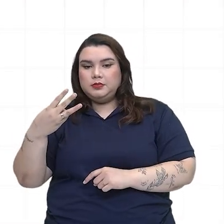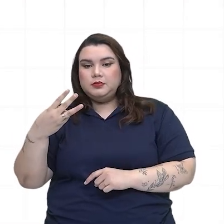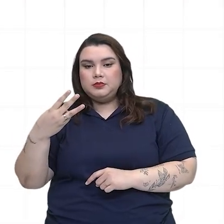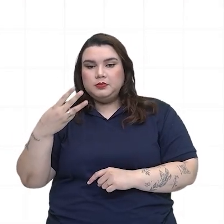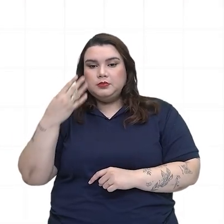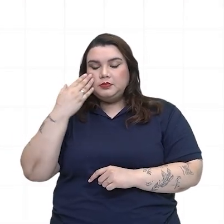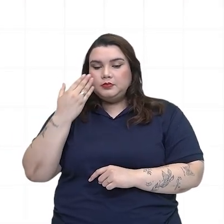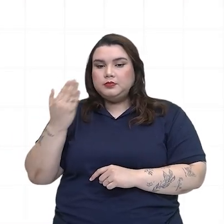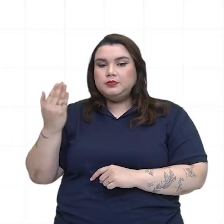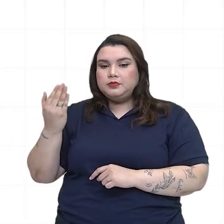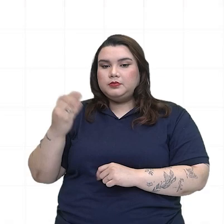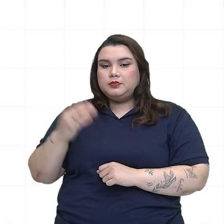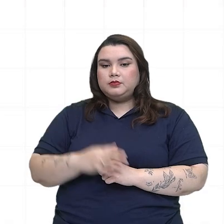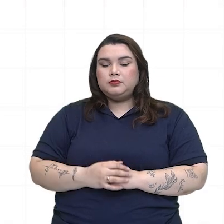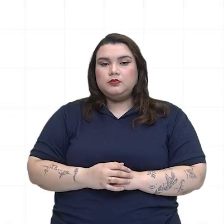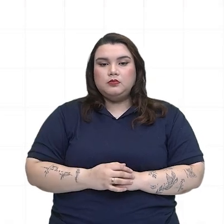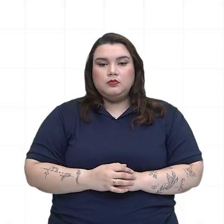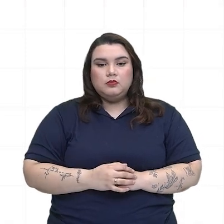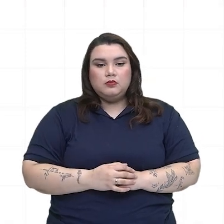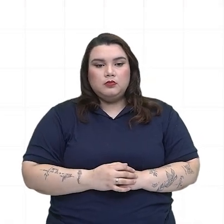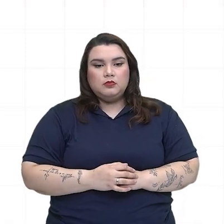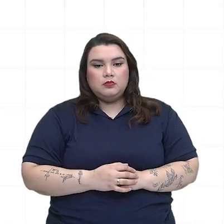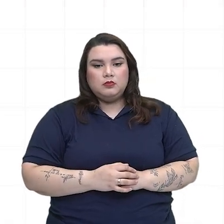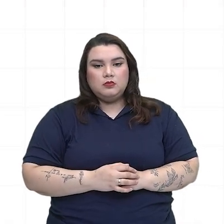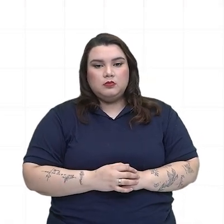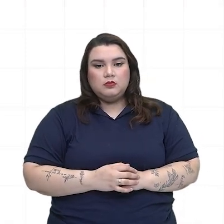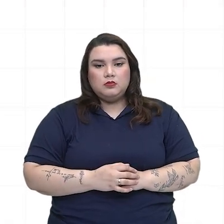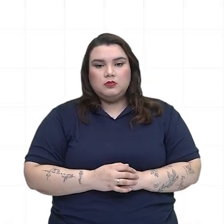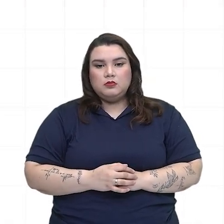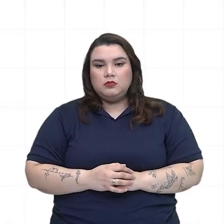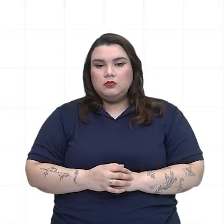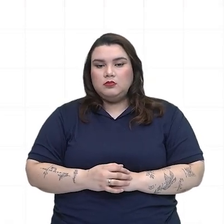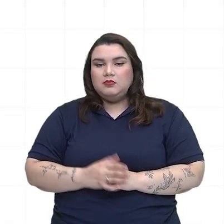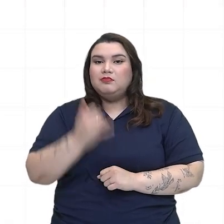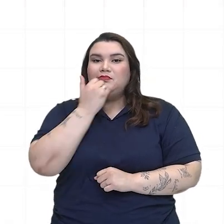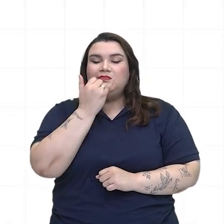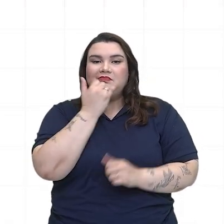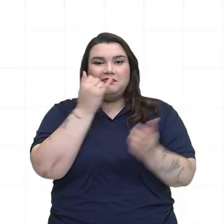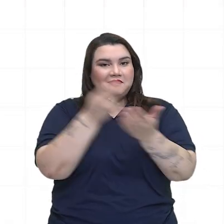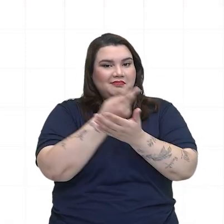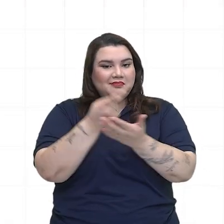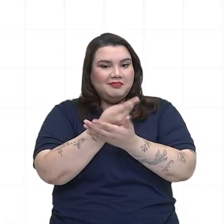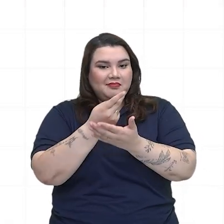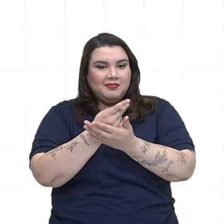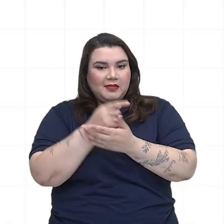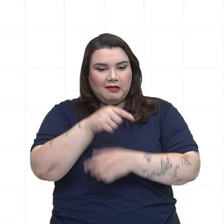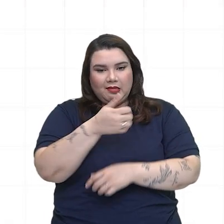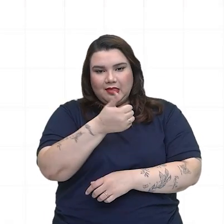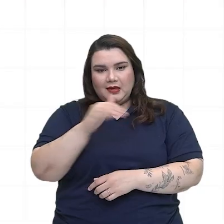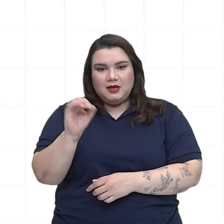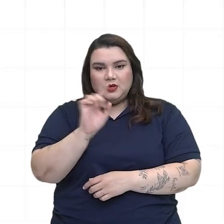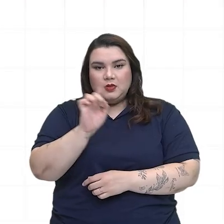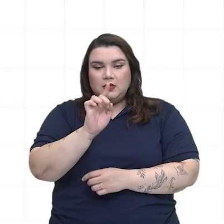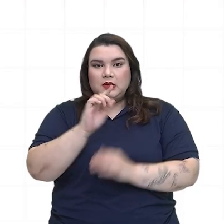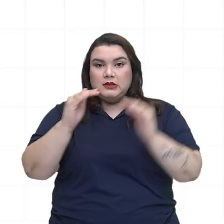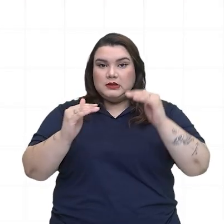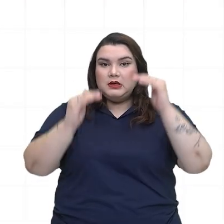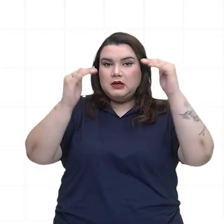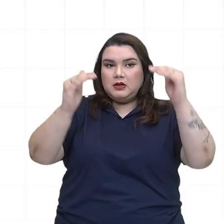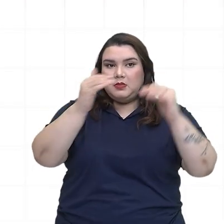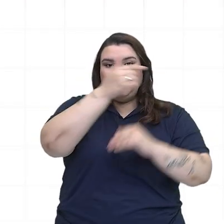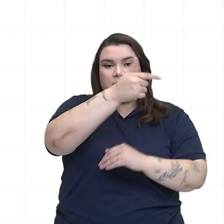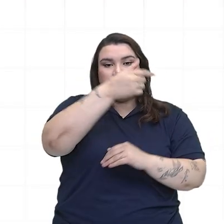529. Perdão, essa multiplicação não, né? Essa multiplicação aqui, 23